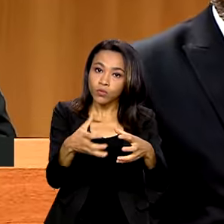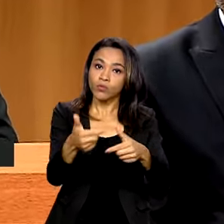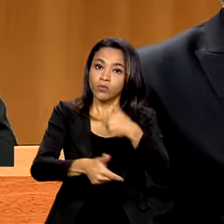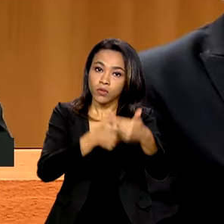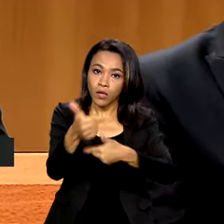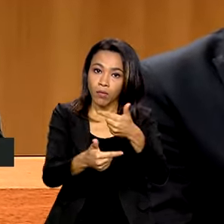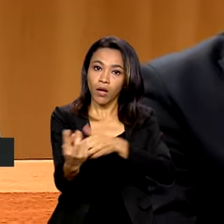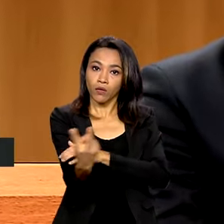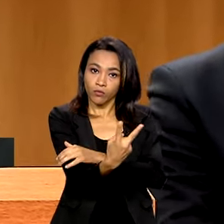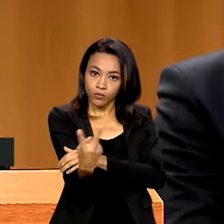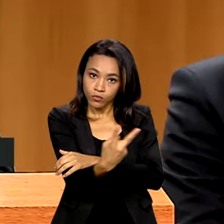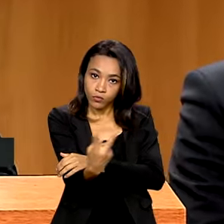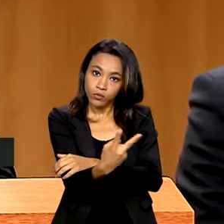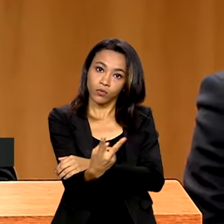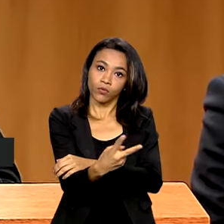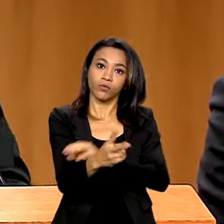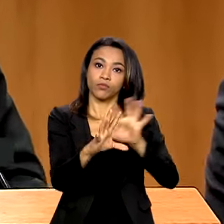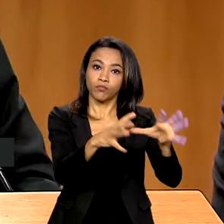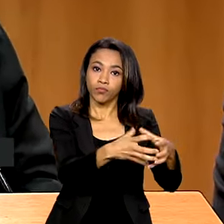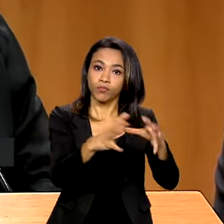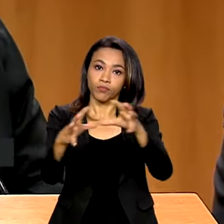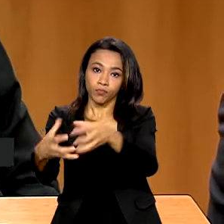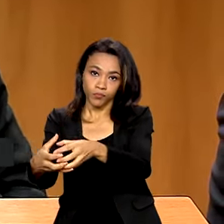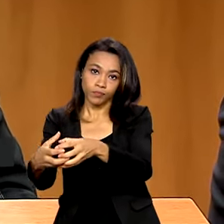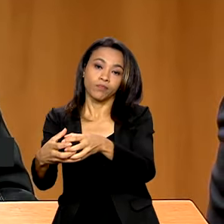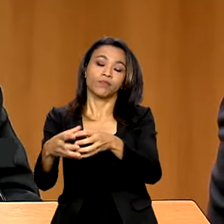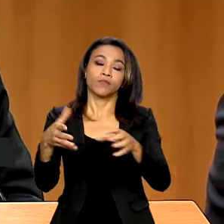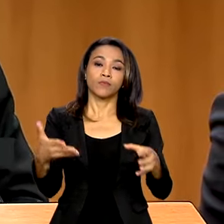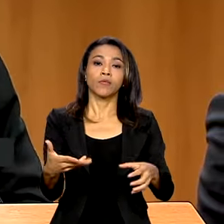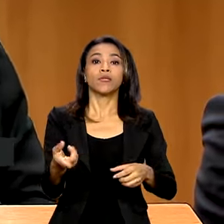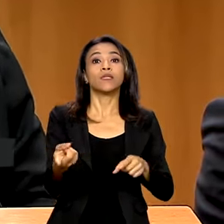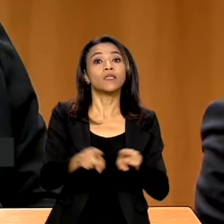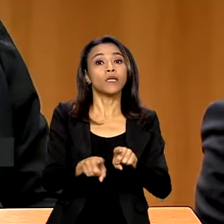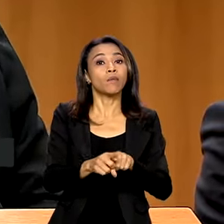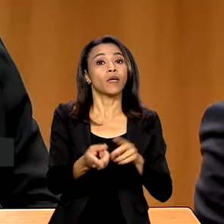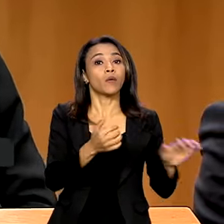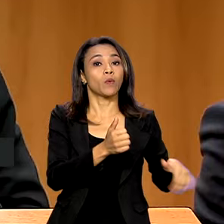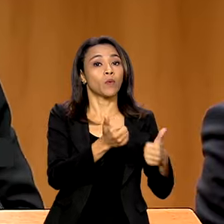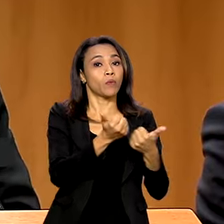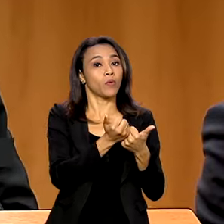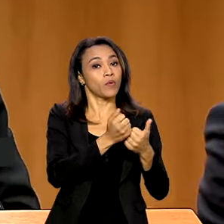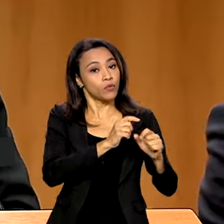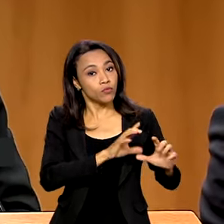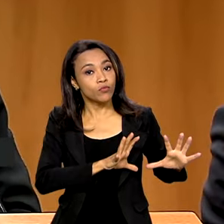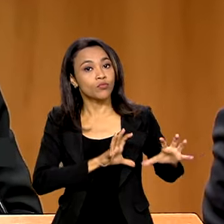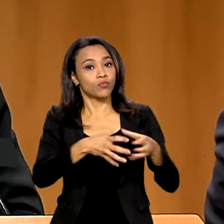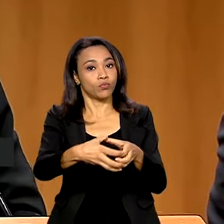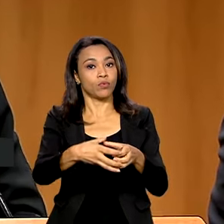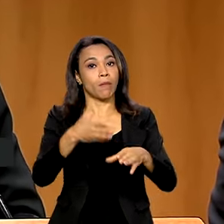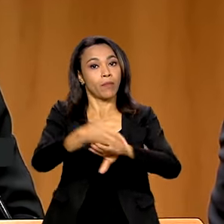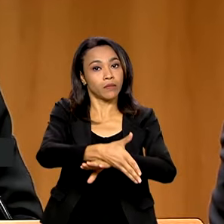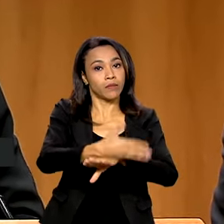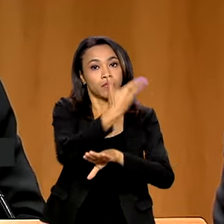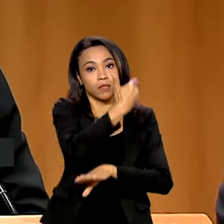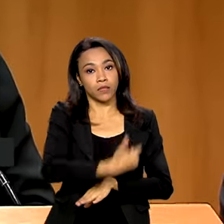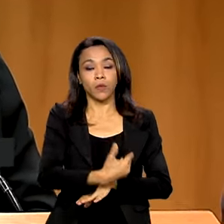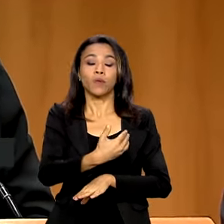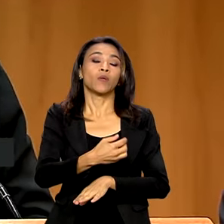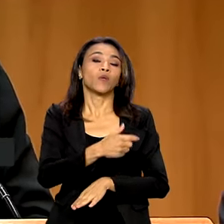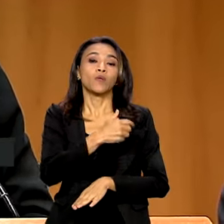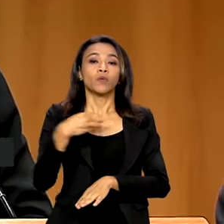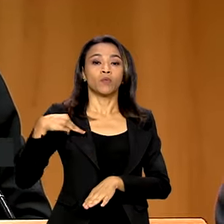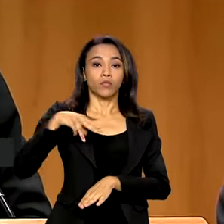Polícia Federal, a Polícia Penal Federal e o Ministério Público do Rio de Janeiro. Esse